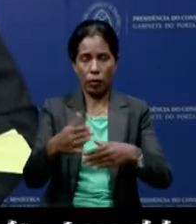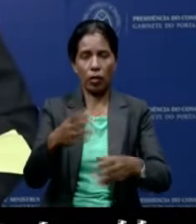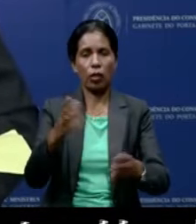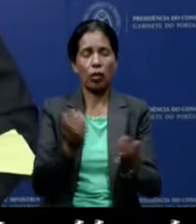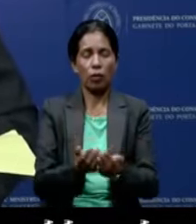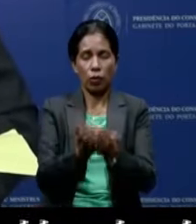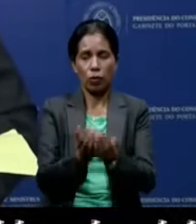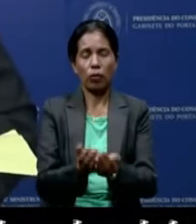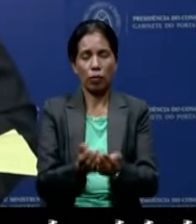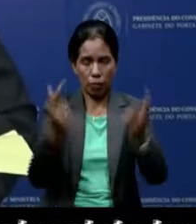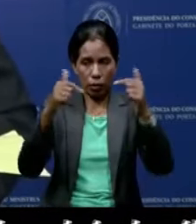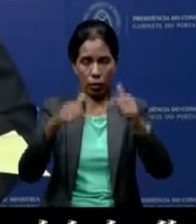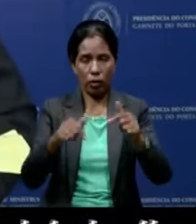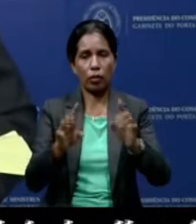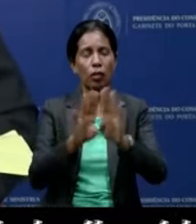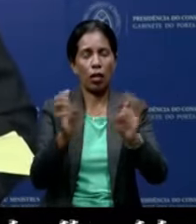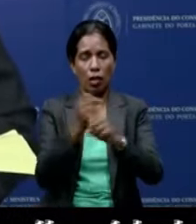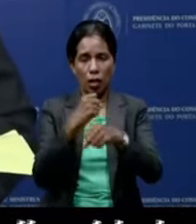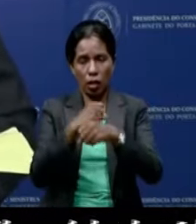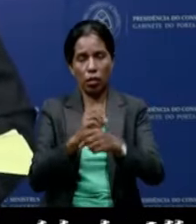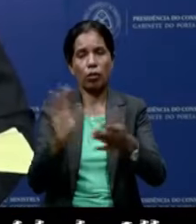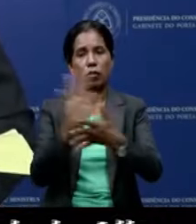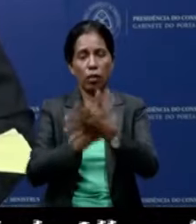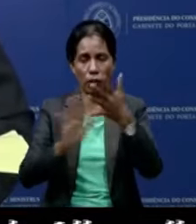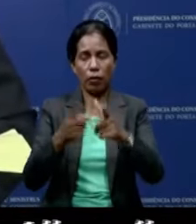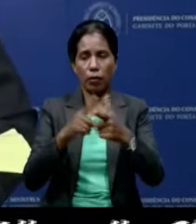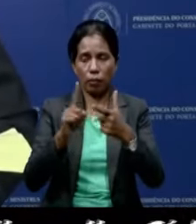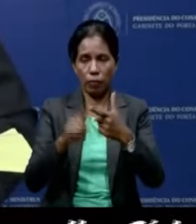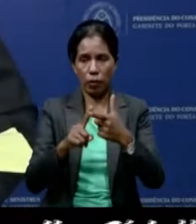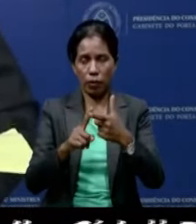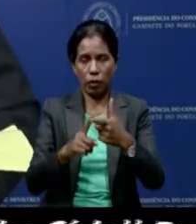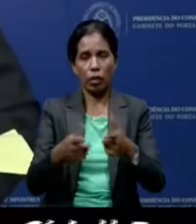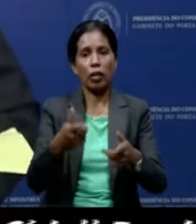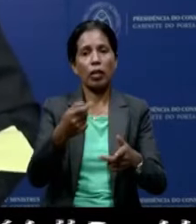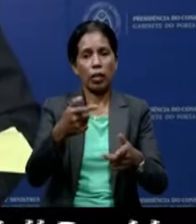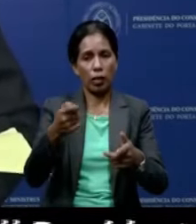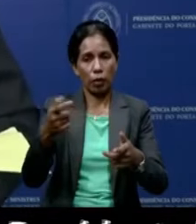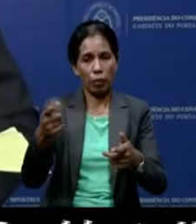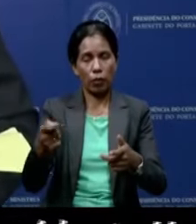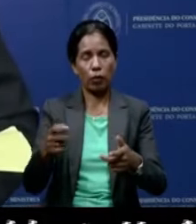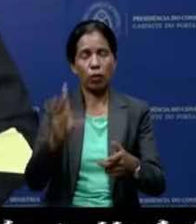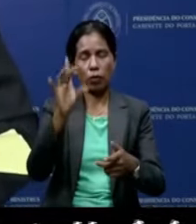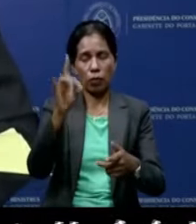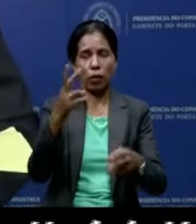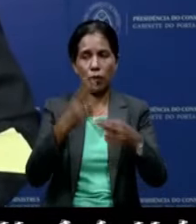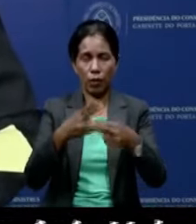tona si al lanzamento e mos il lanzamento remote walune ho